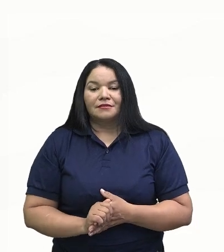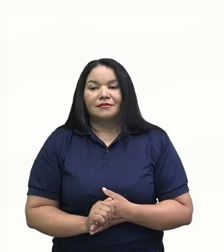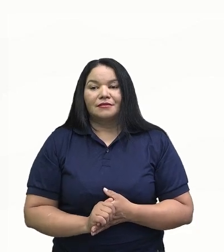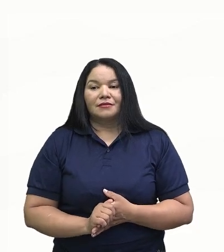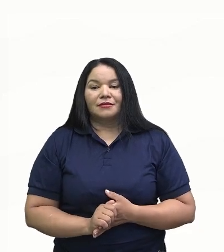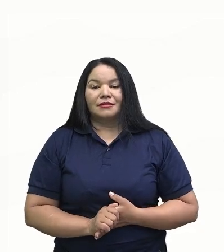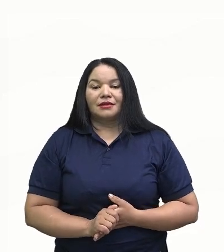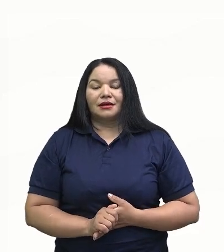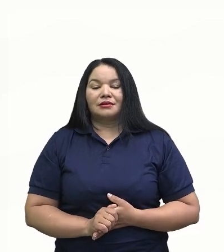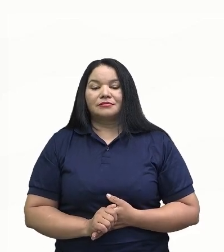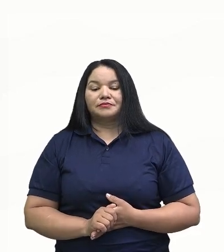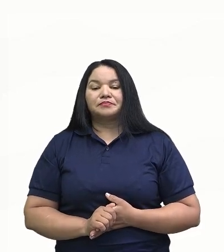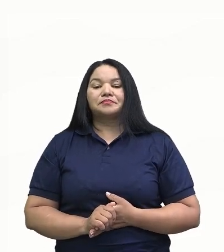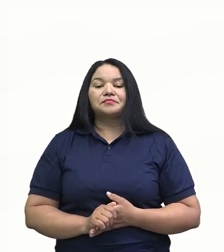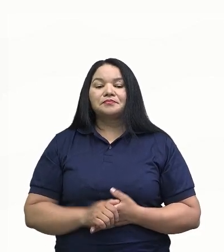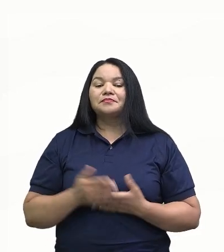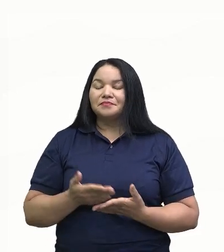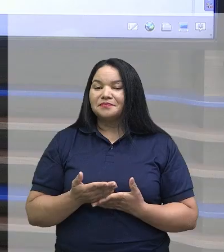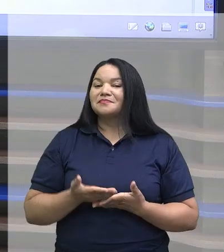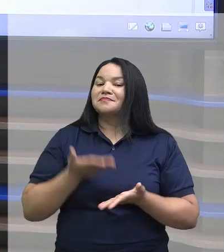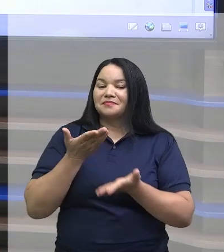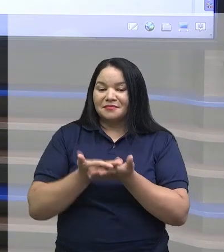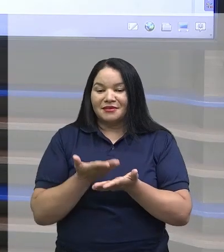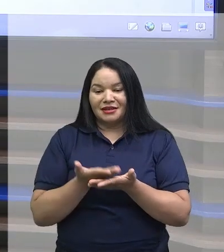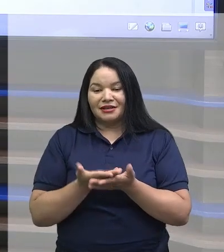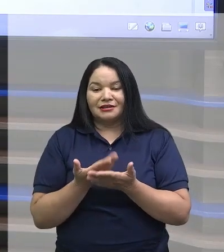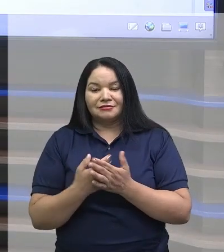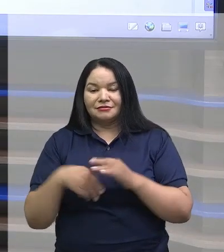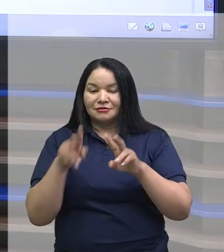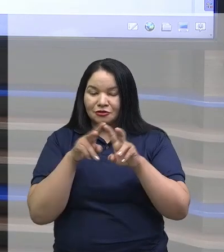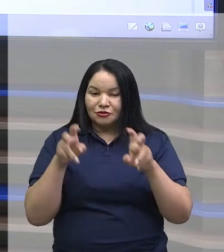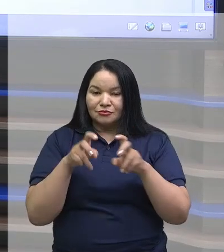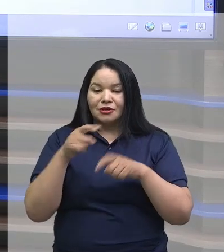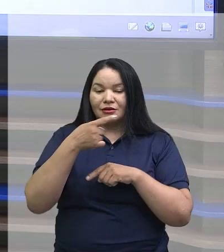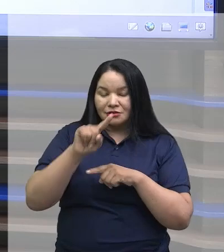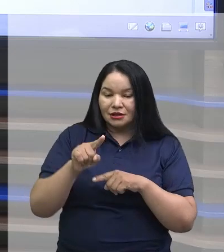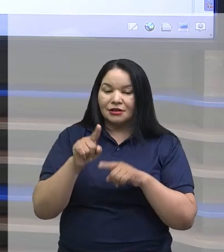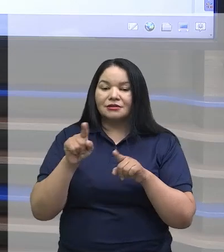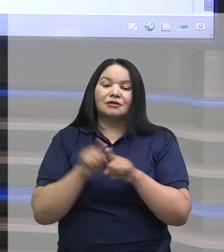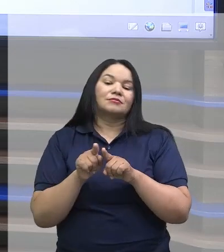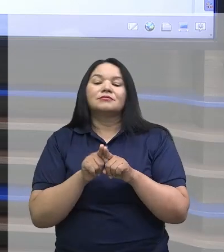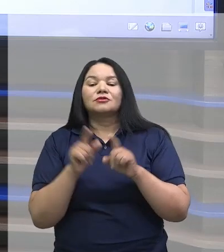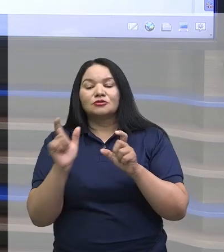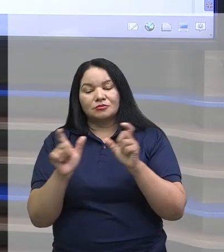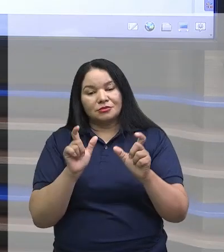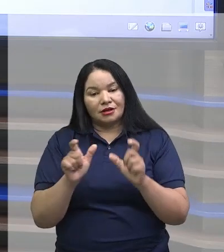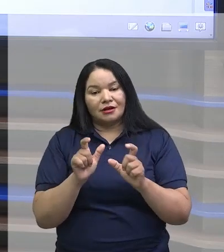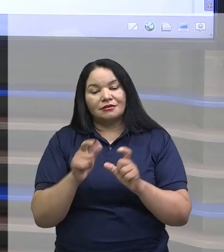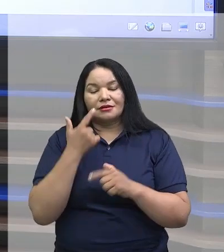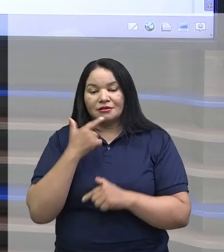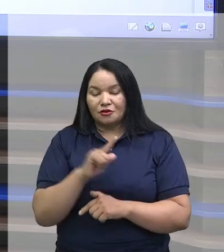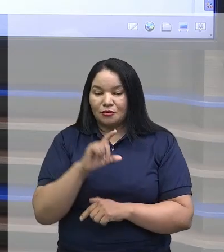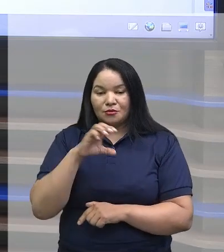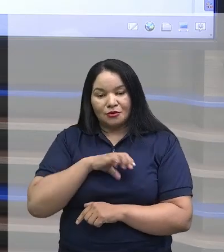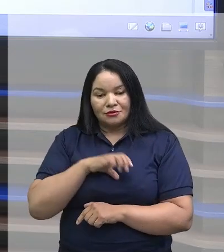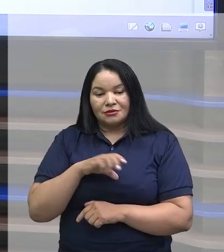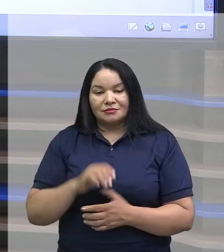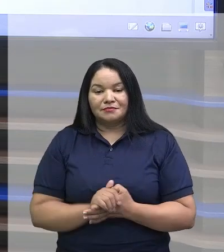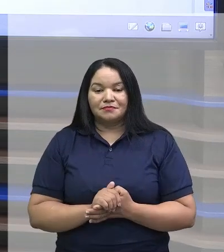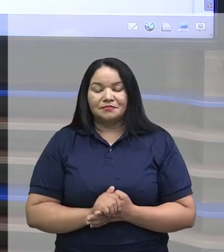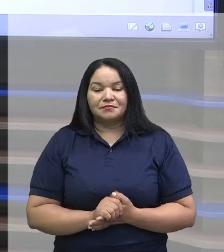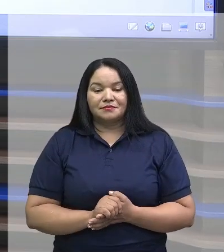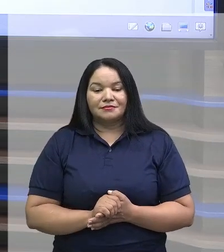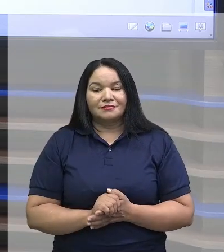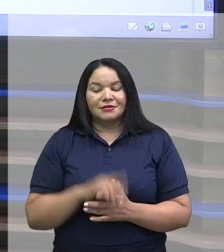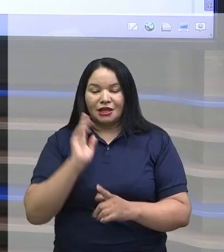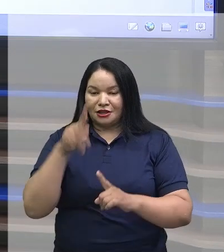Então, essa foi a nossa aula sobre a acentuação gráfica das palavras em língua portuguesa. Então,